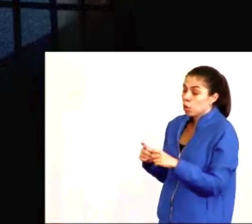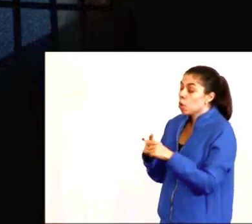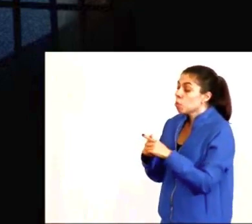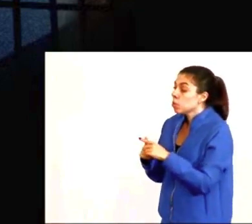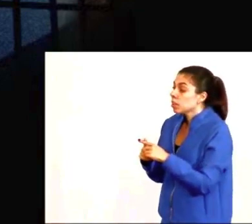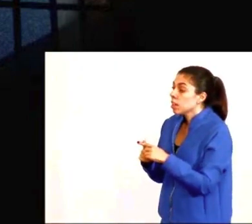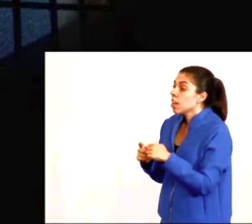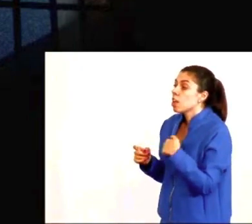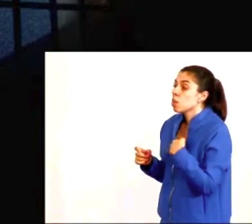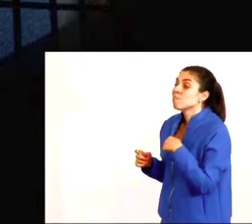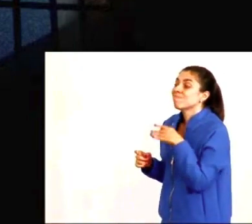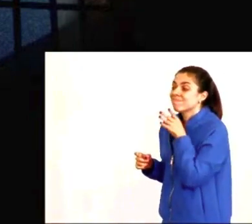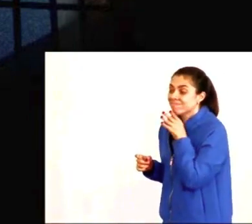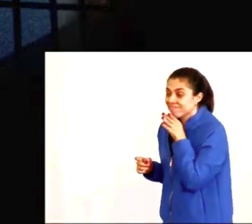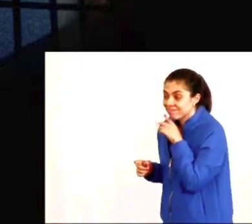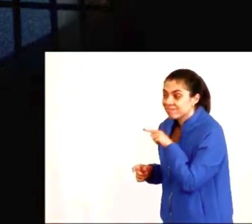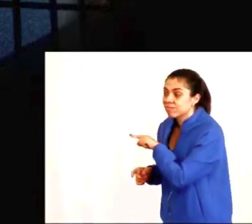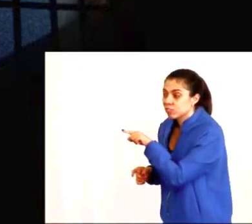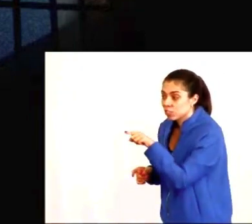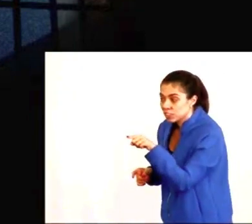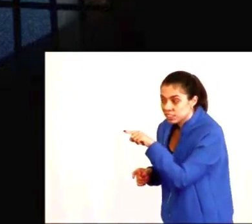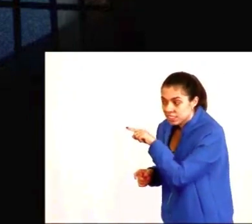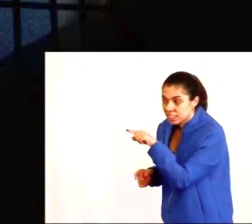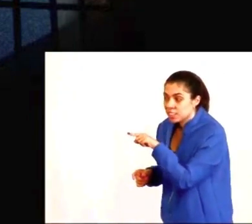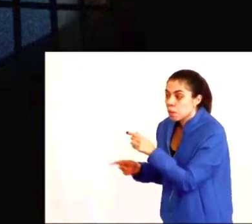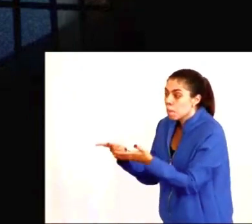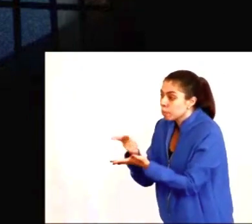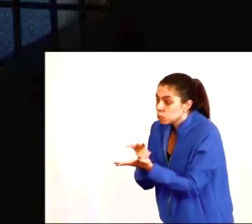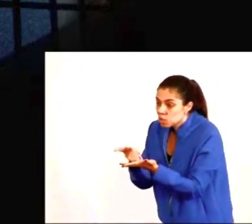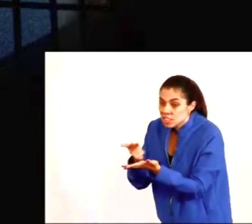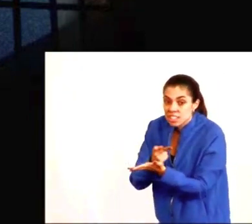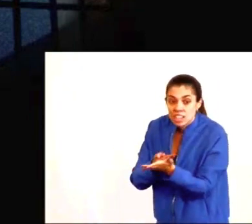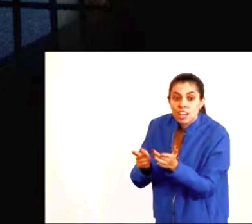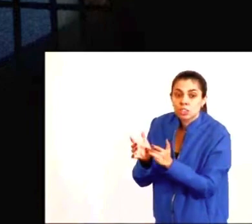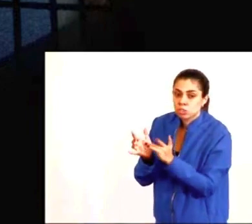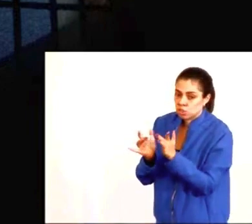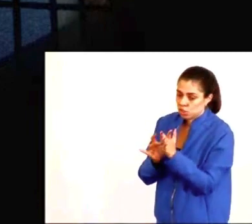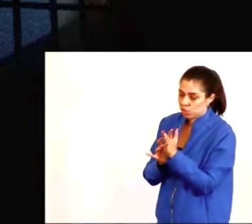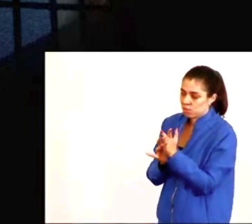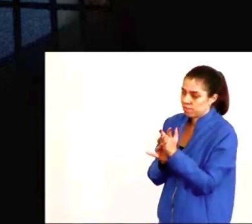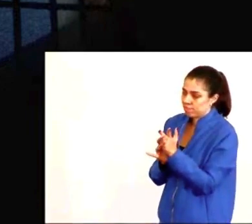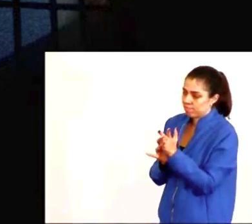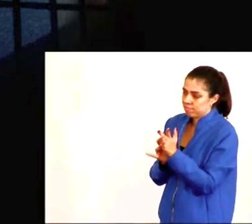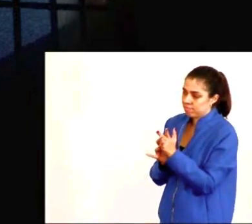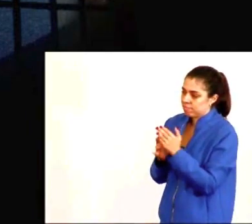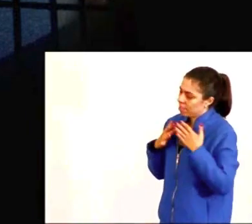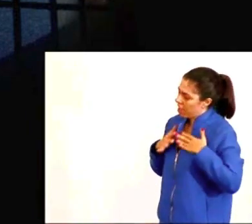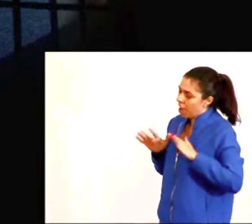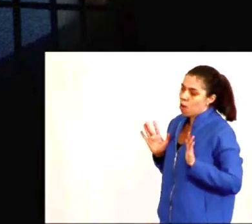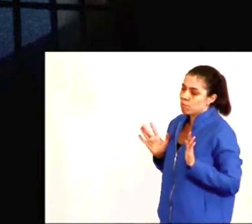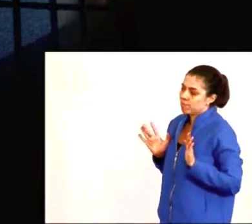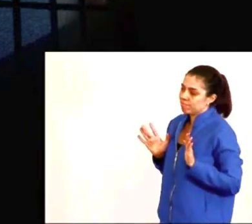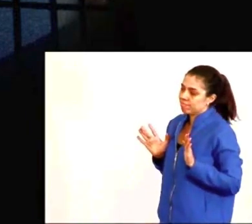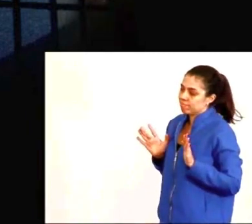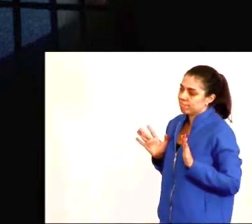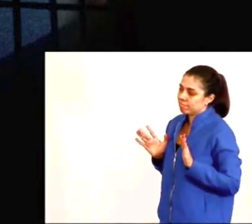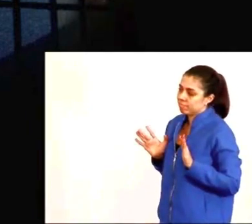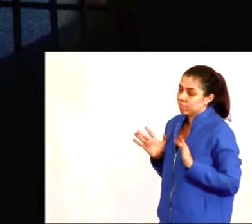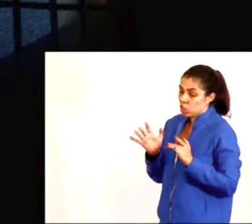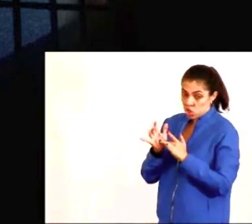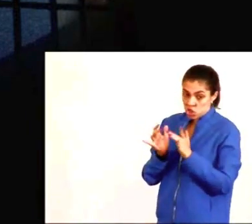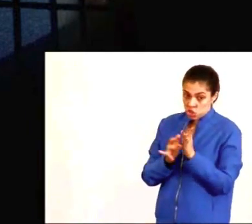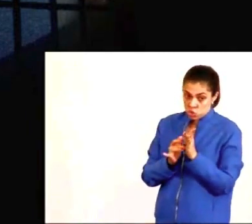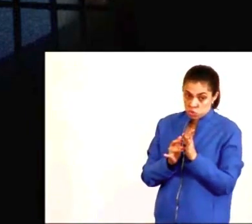evangelhos dessa forma também. E também o 6, ele não está aqui, ressuscitou como tinha